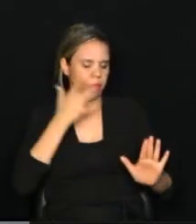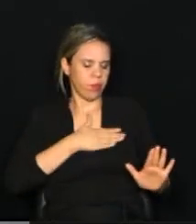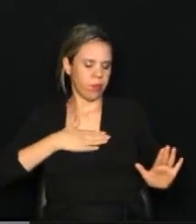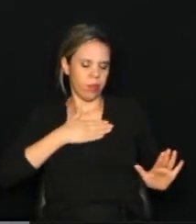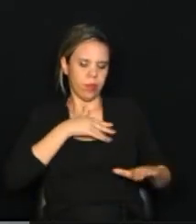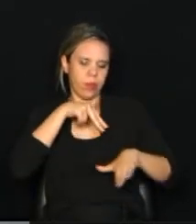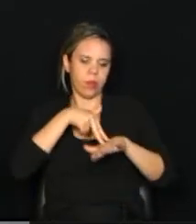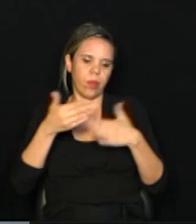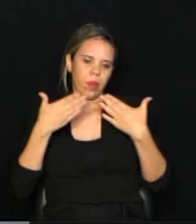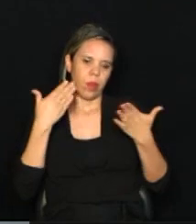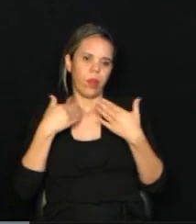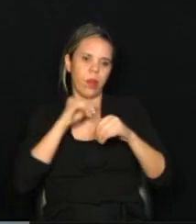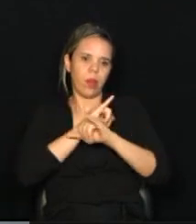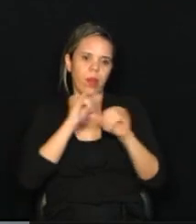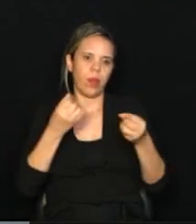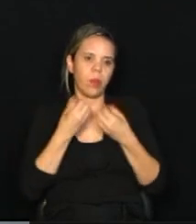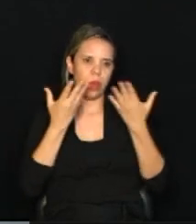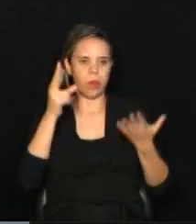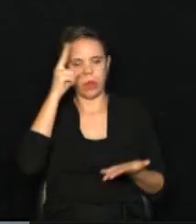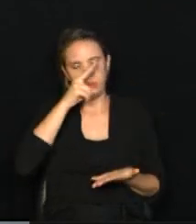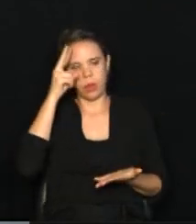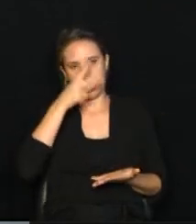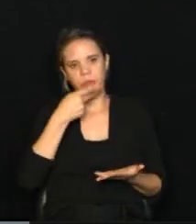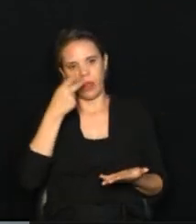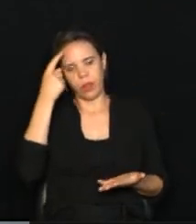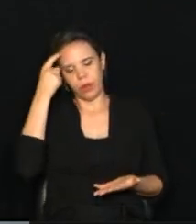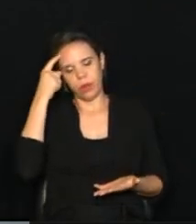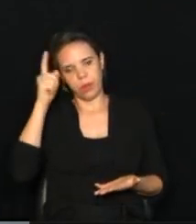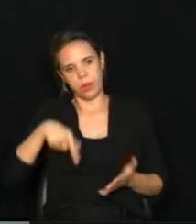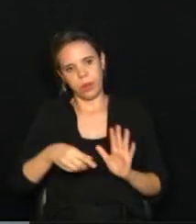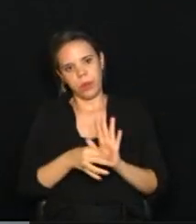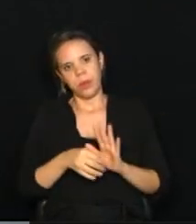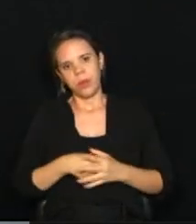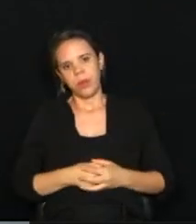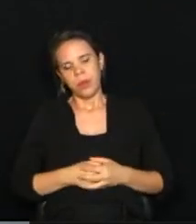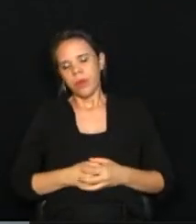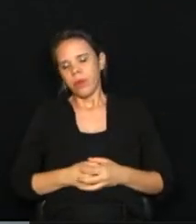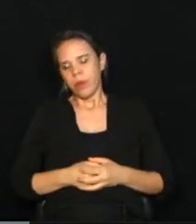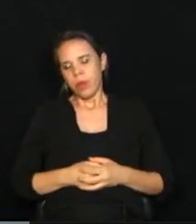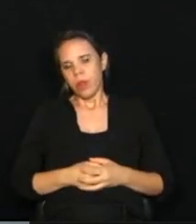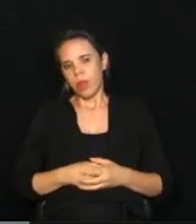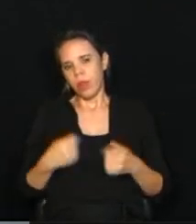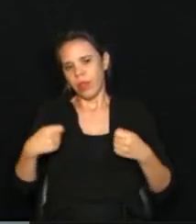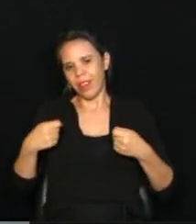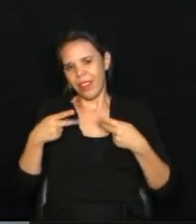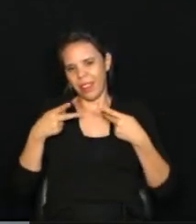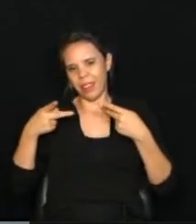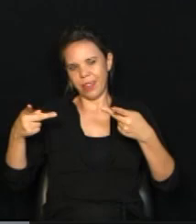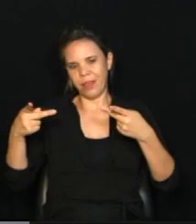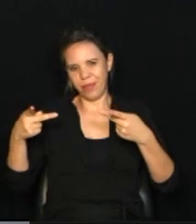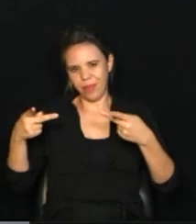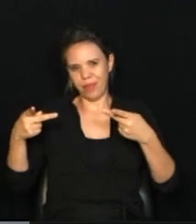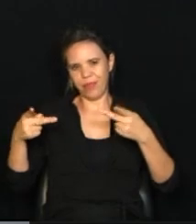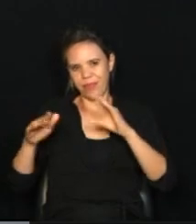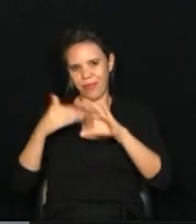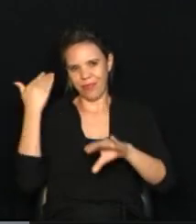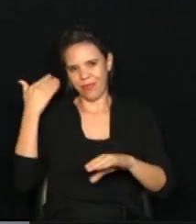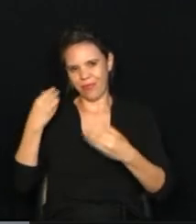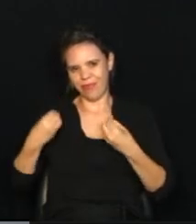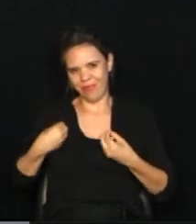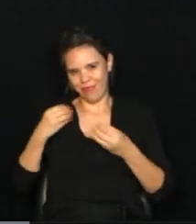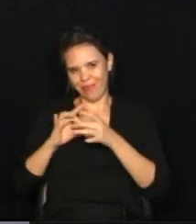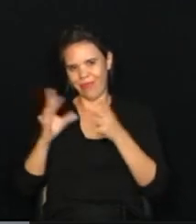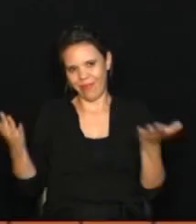prazer contar um pouco da minha história, falar o que eu penso. E quando precisar, é só mandar uma mensagem que eu tô aqui de